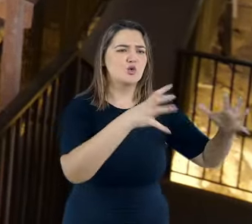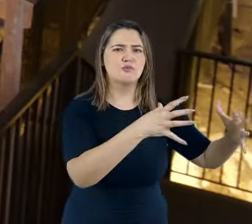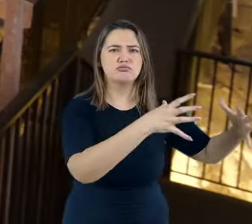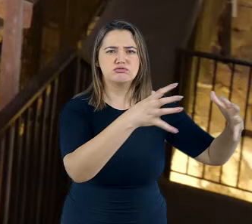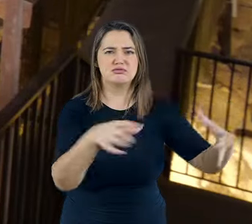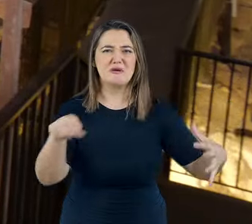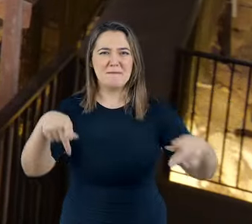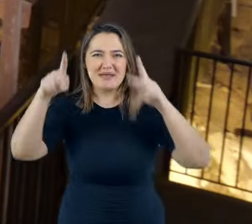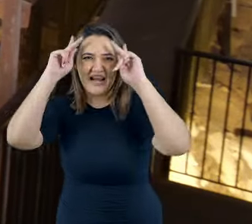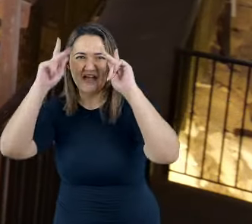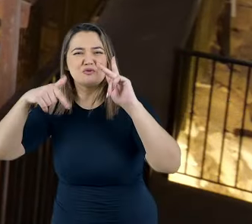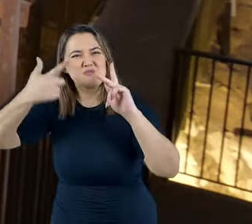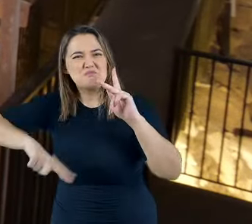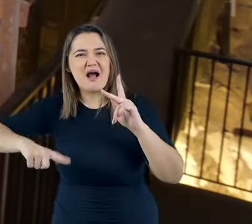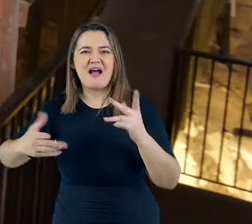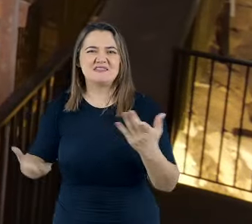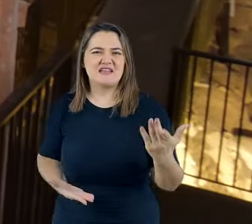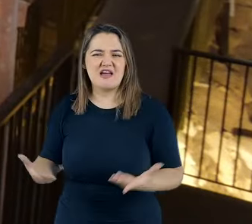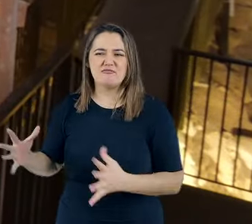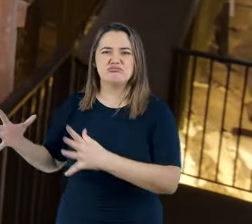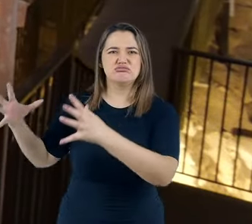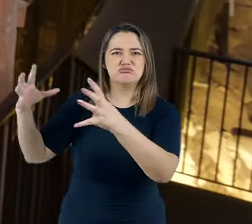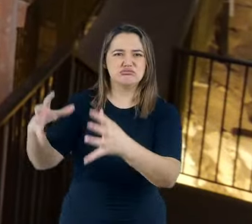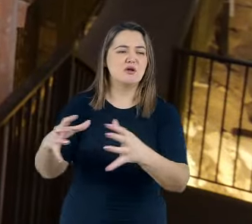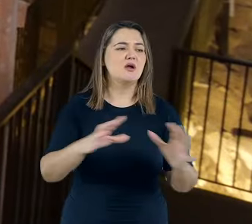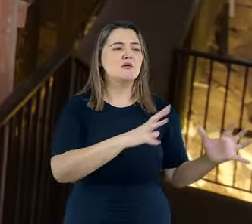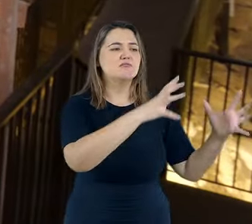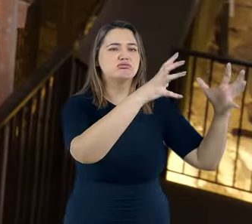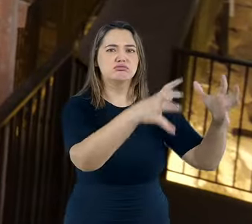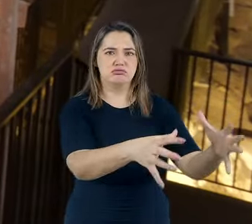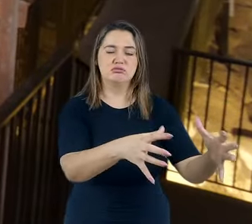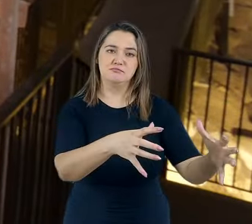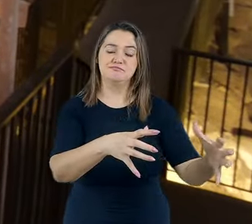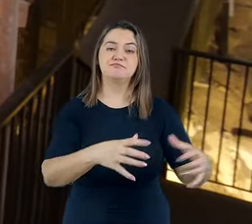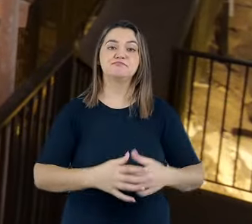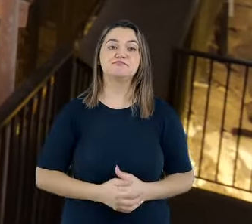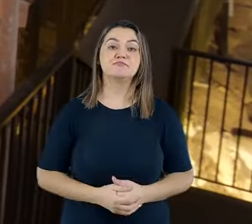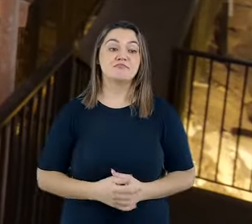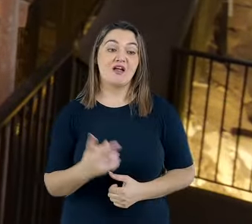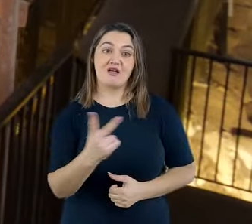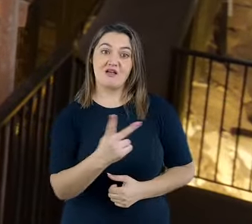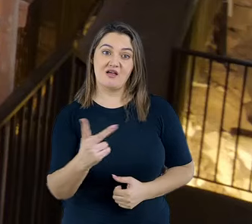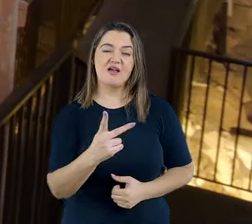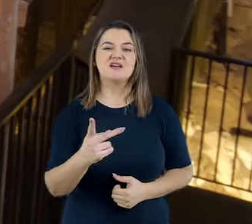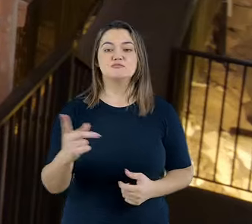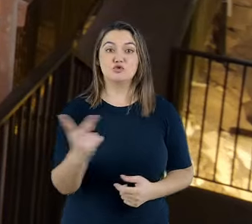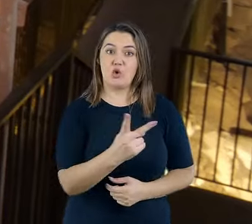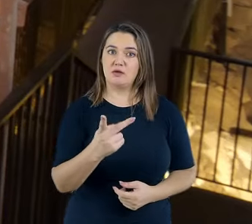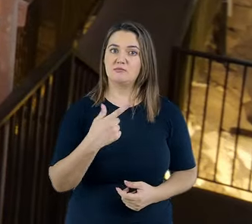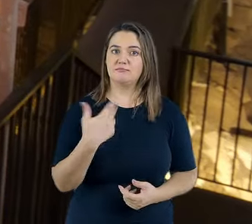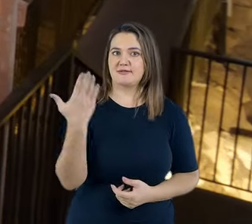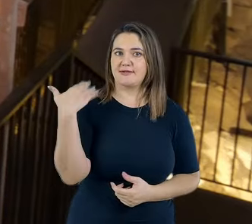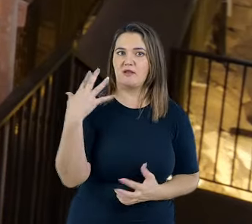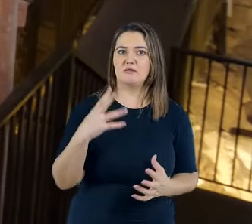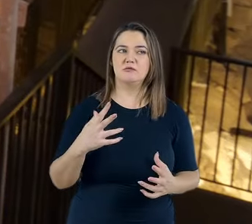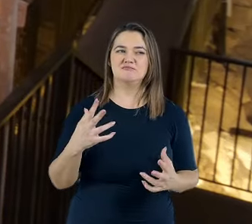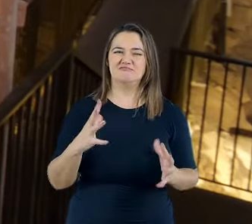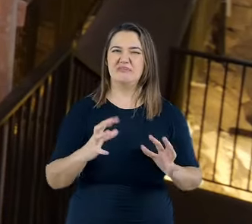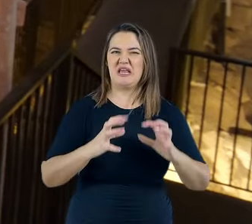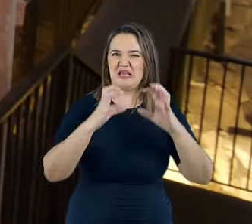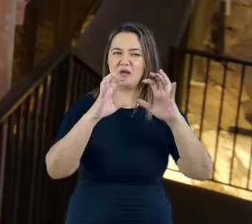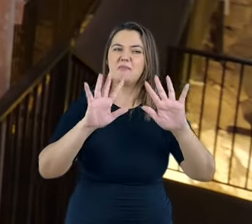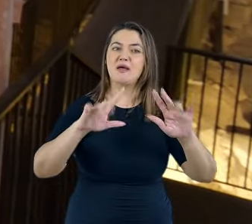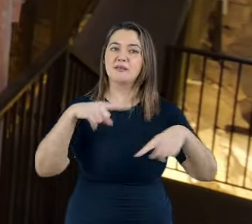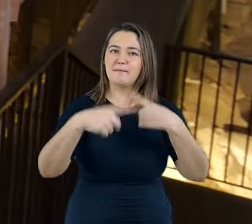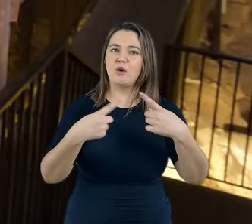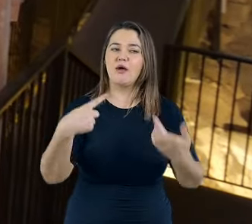de acordo com o Evangelho, estavam brigados um com o outro, sem se falar. E aqui eles se reconciliaram. Mas isto já é